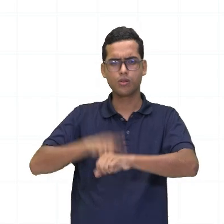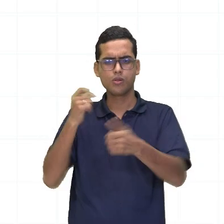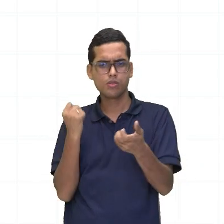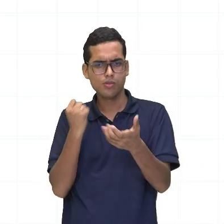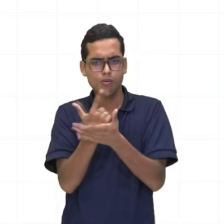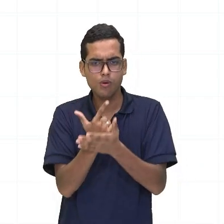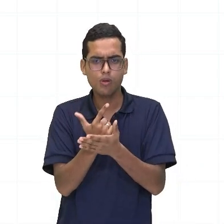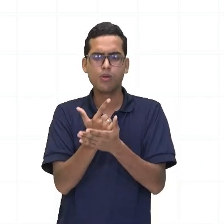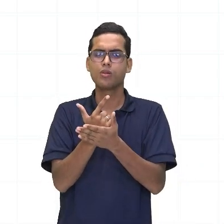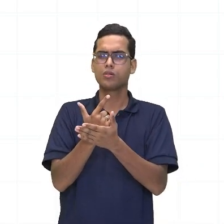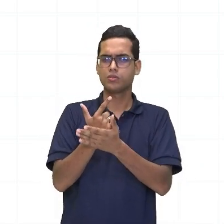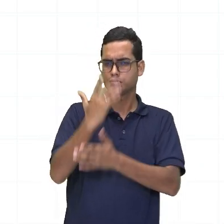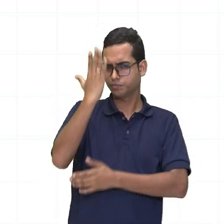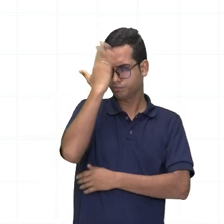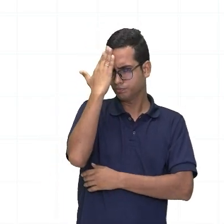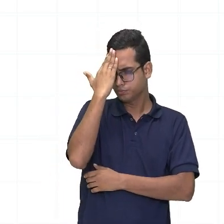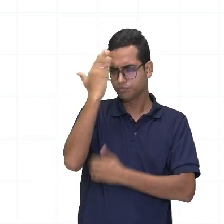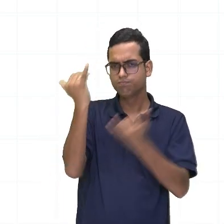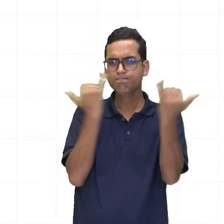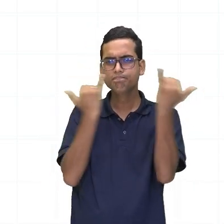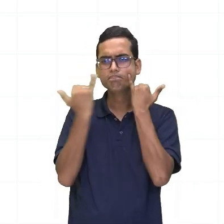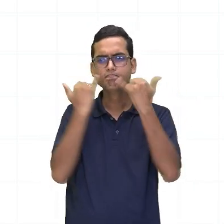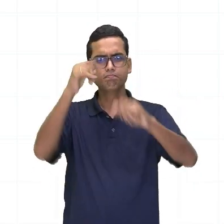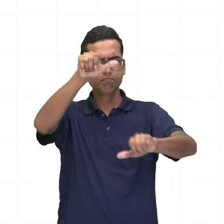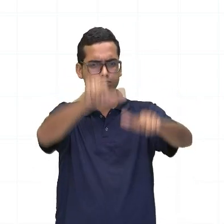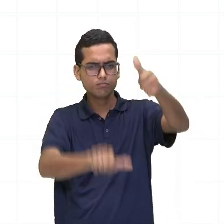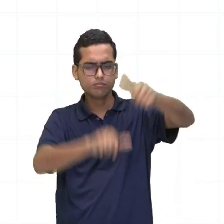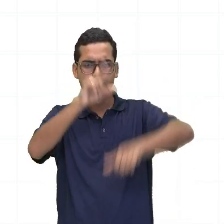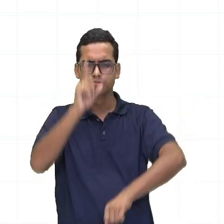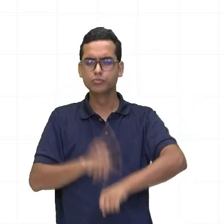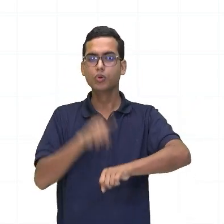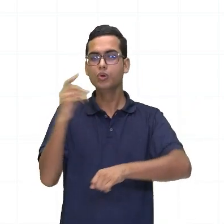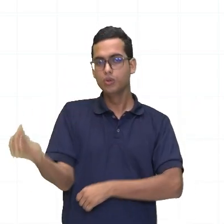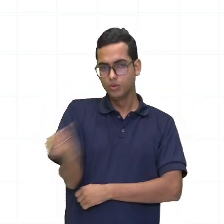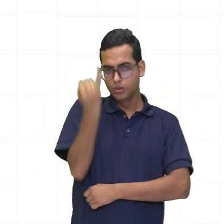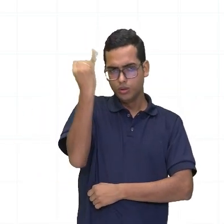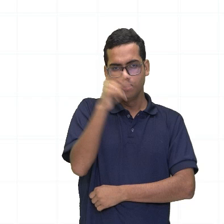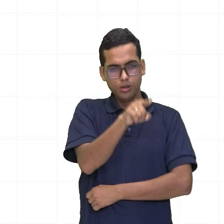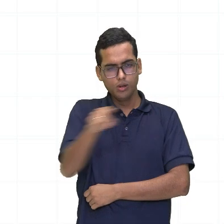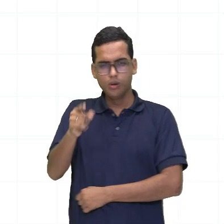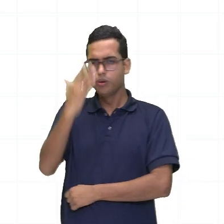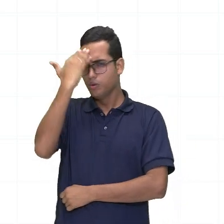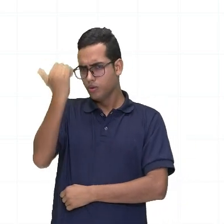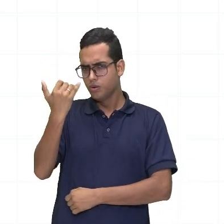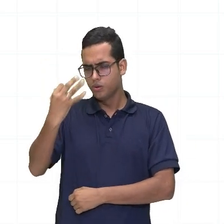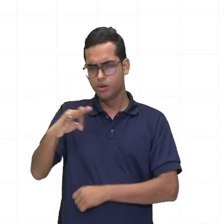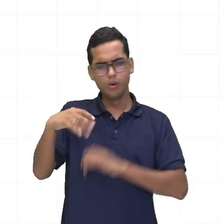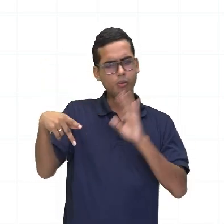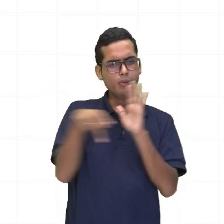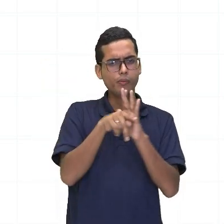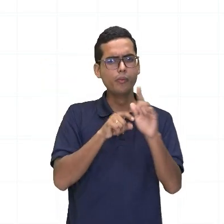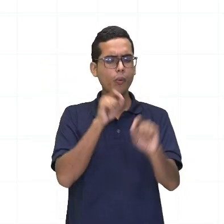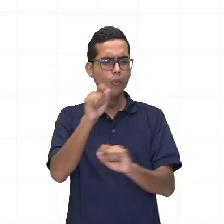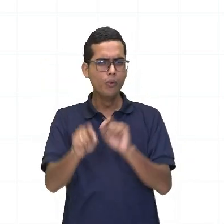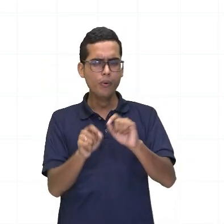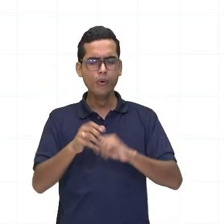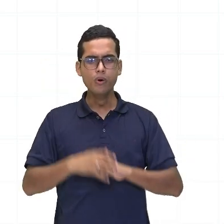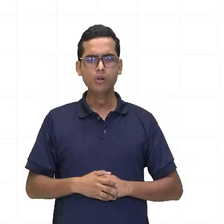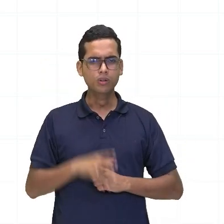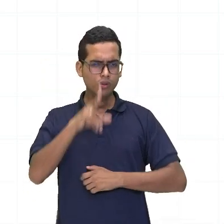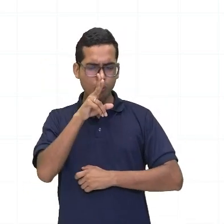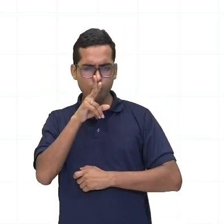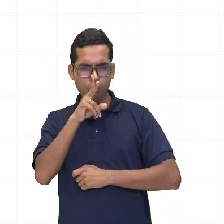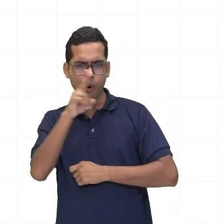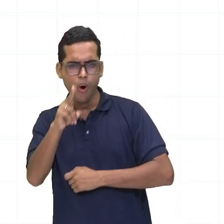seu futuro carro, o que você vai analisar e o que é mais importante para você, né? É uma vantagem aí de